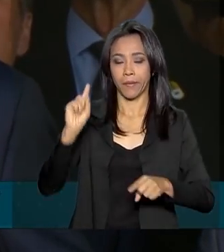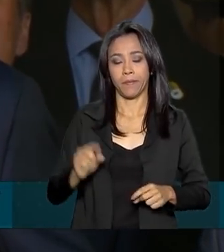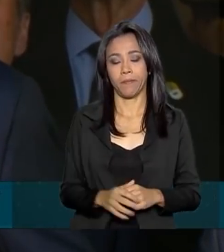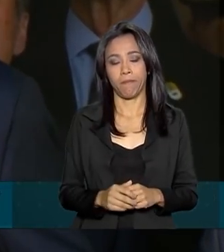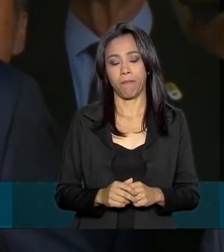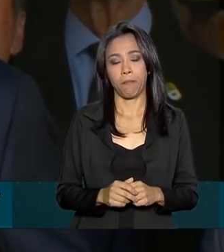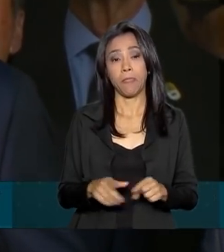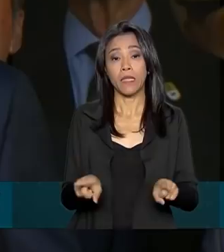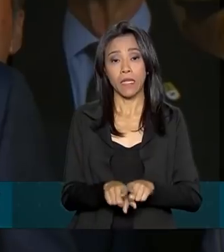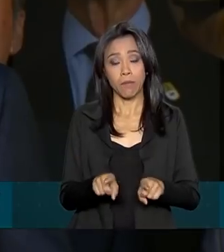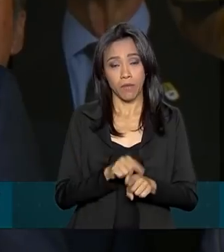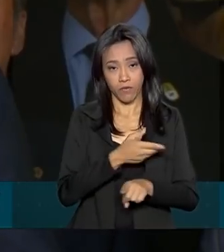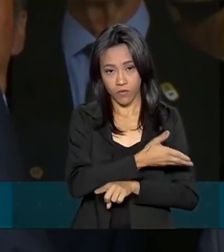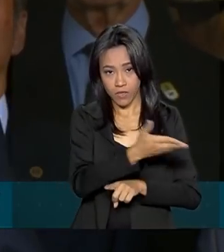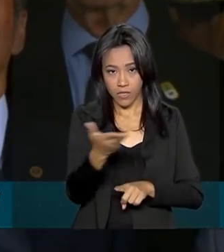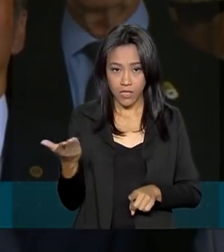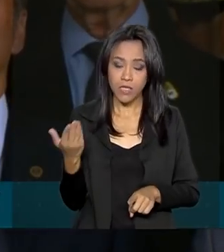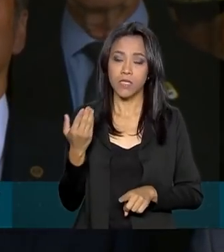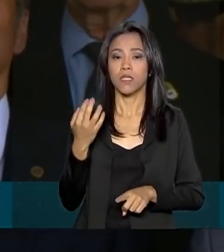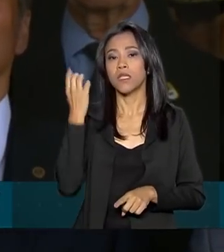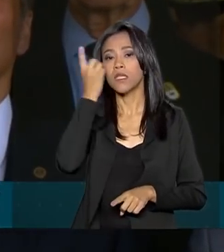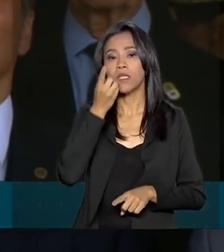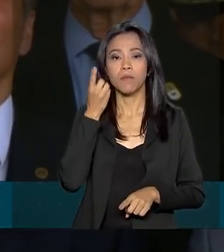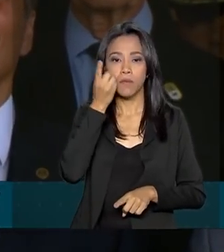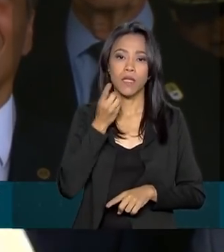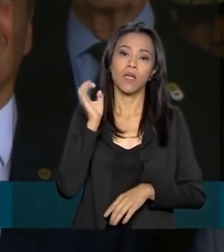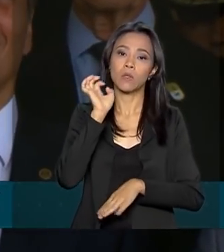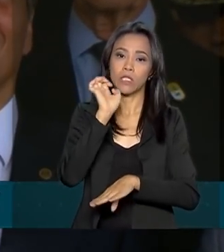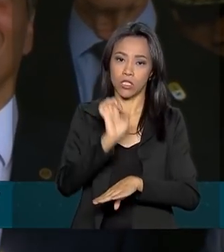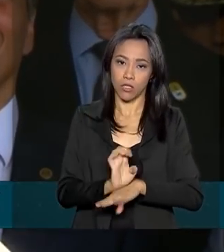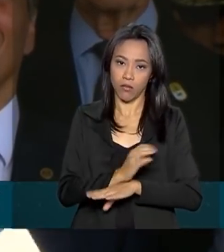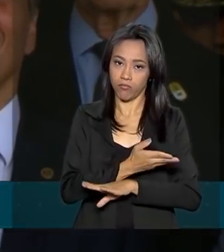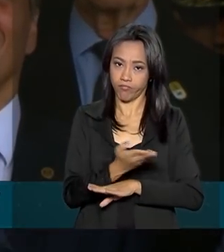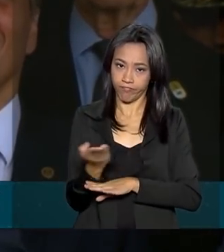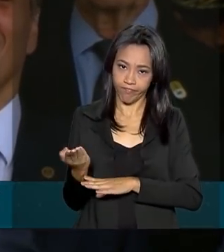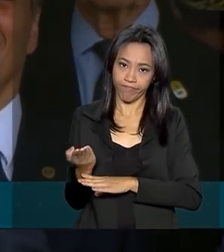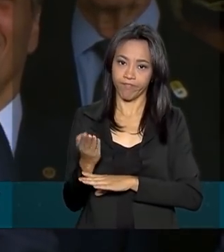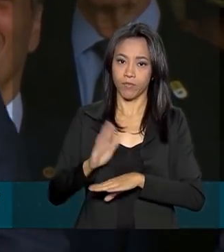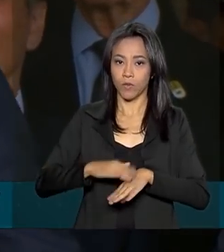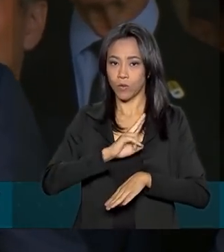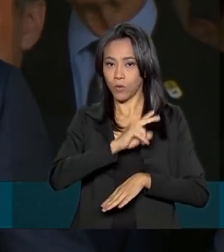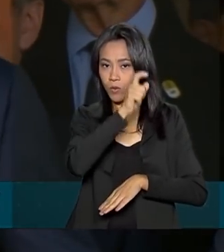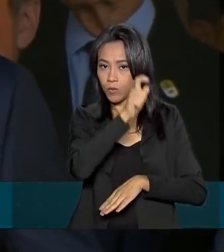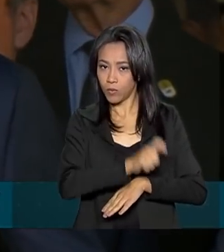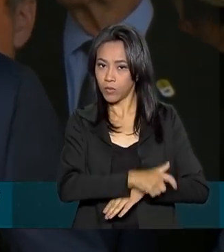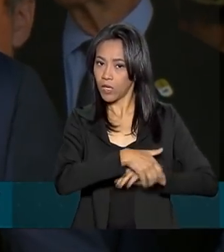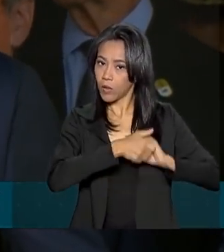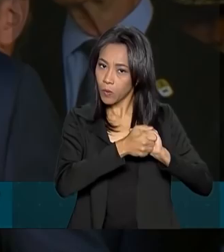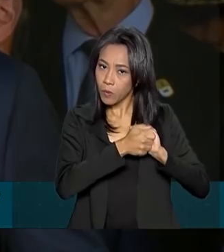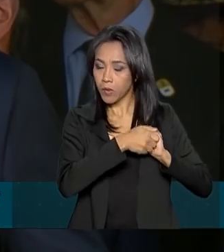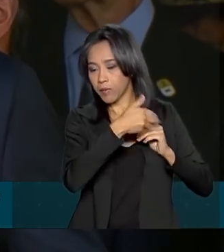prezados deputados estaduais, na pessoa do Gil Diniz, cumprimento a todos aqui.